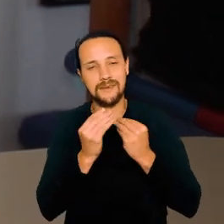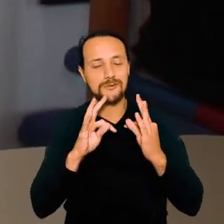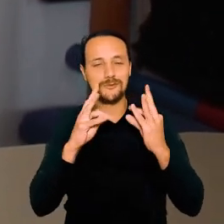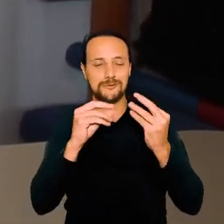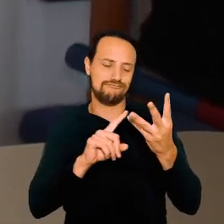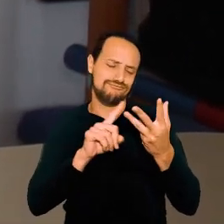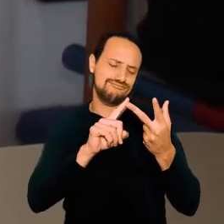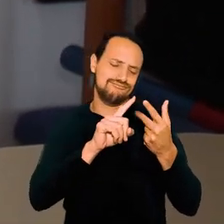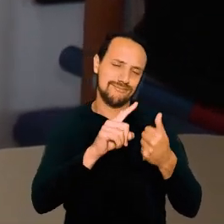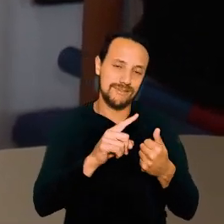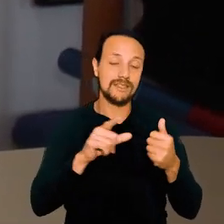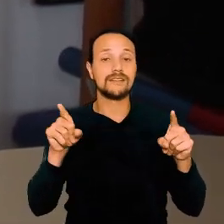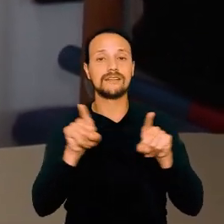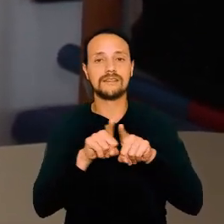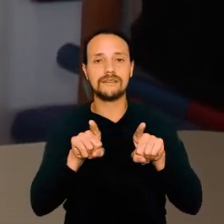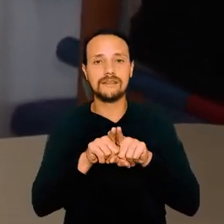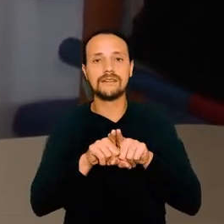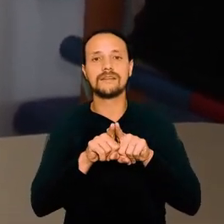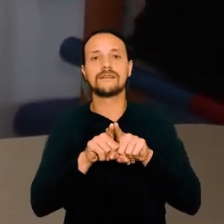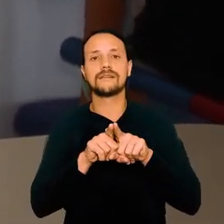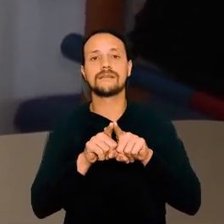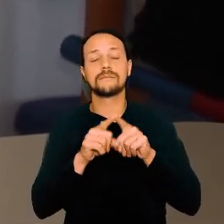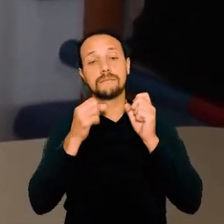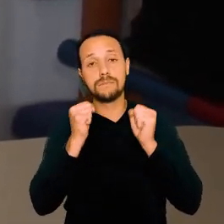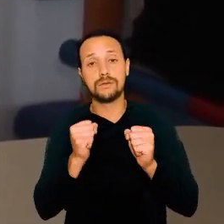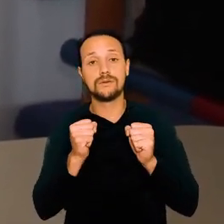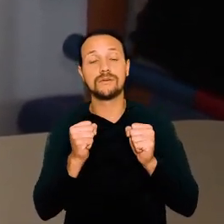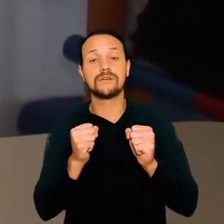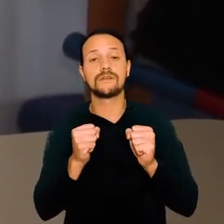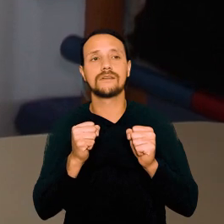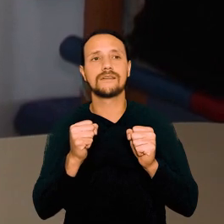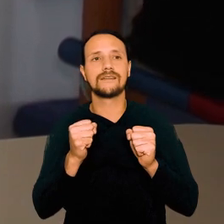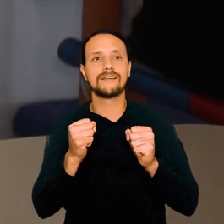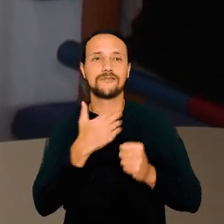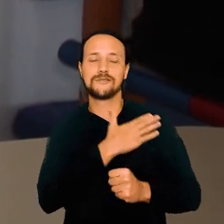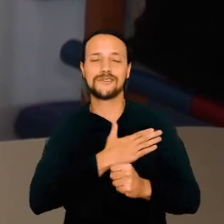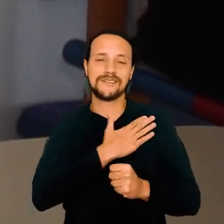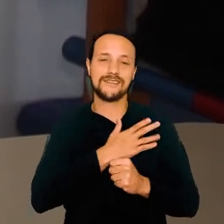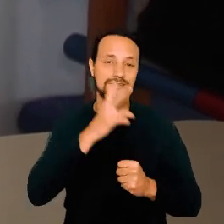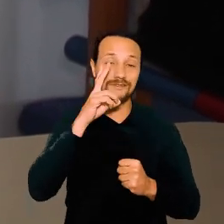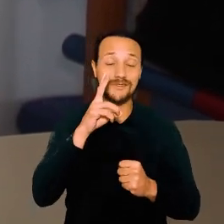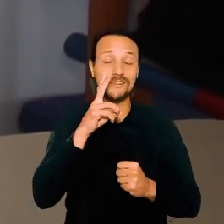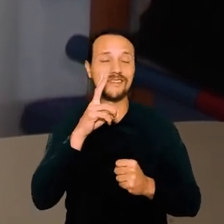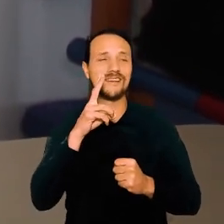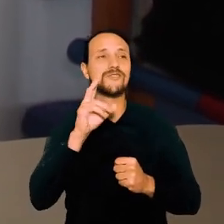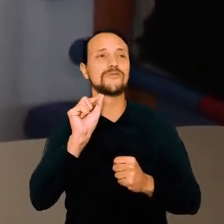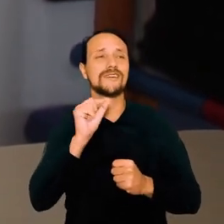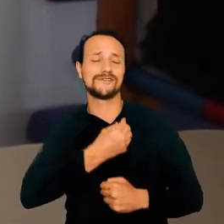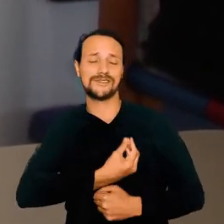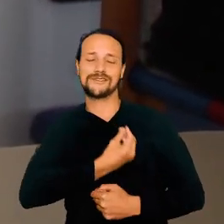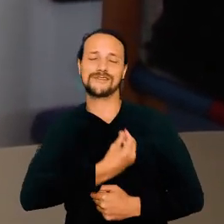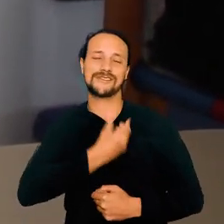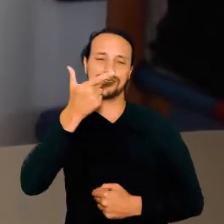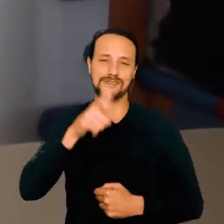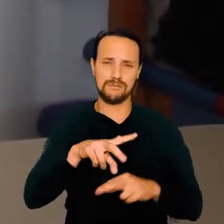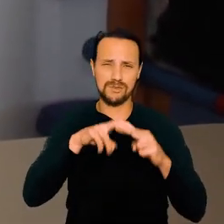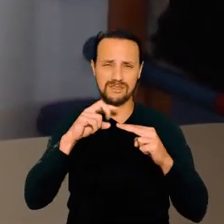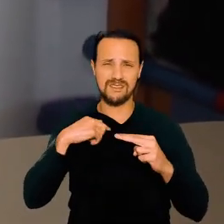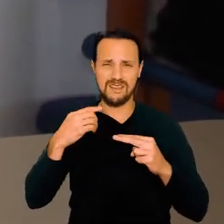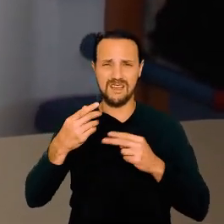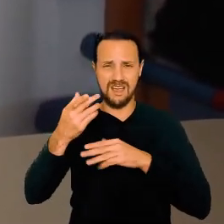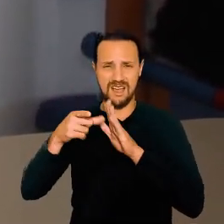vou começar a ensinar o que eu já sei e o que eu treino aqui eu vou passar lá. Então eu estou muito